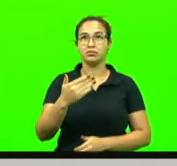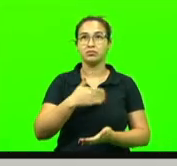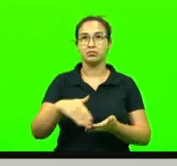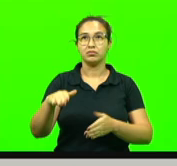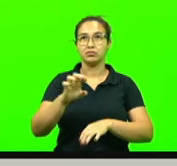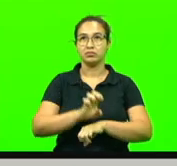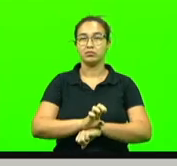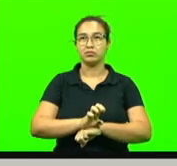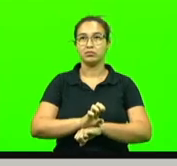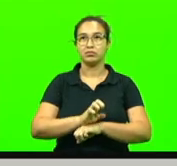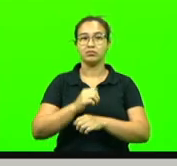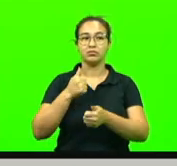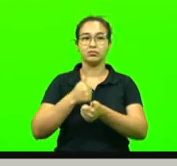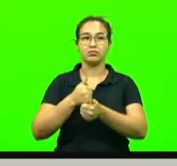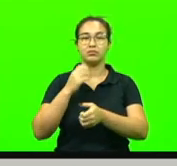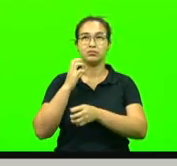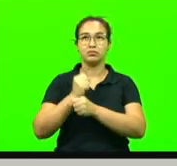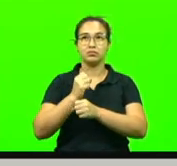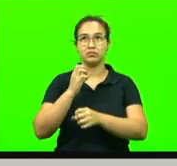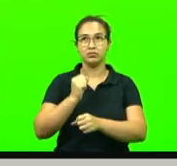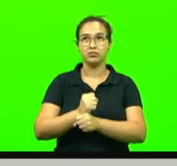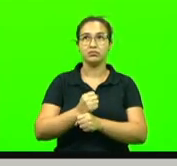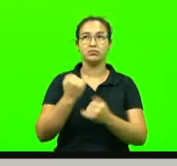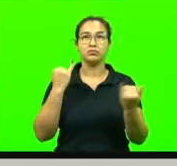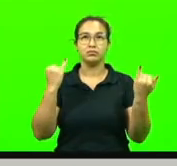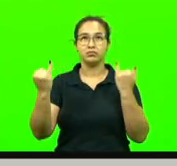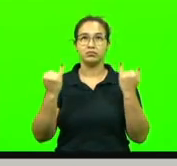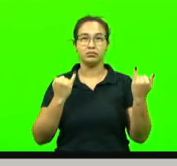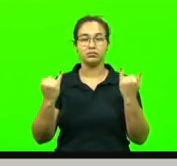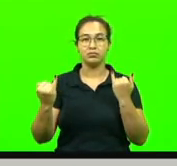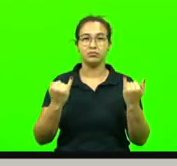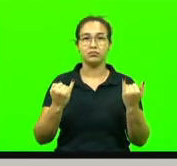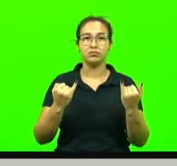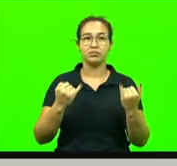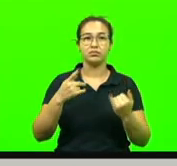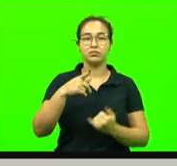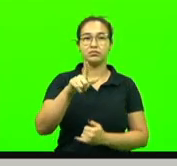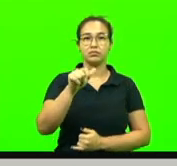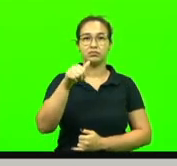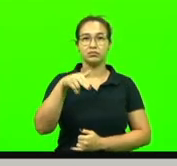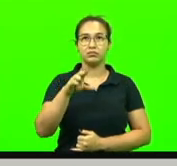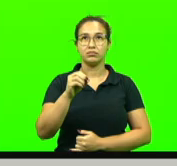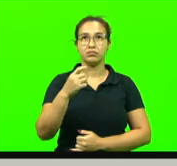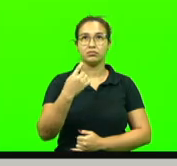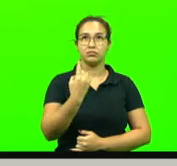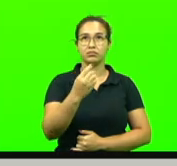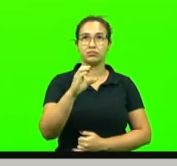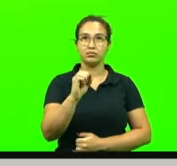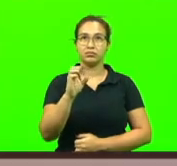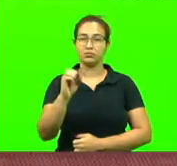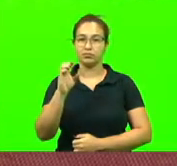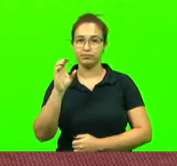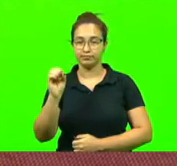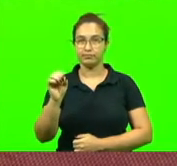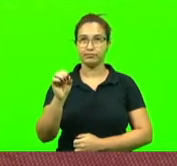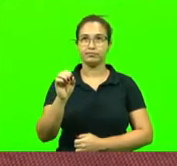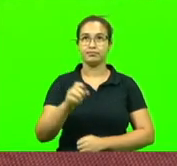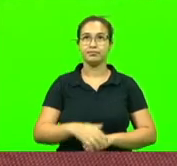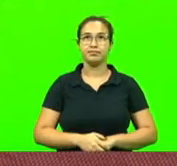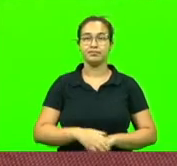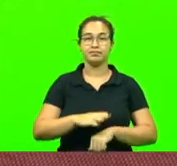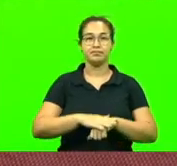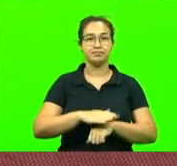Estado da Fazenda informações acerca do Plano Mil. Presidente. Com a palavra, o autor do projeto,